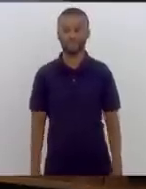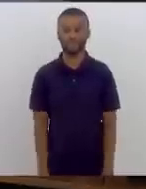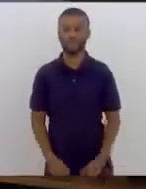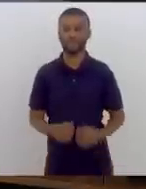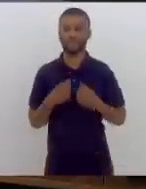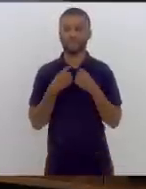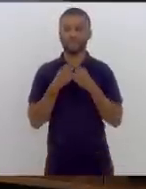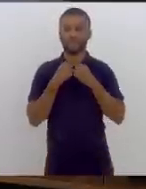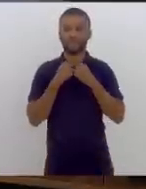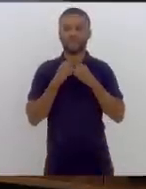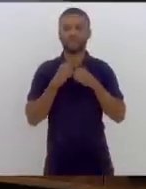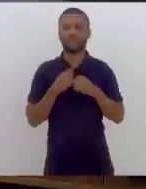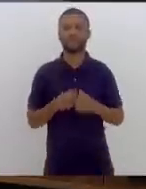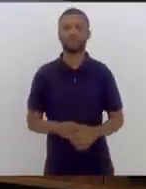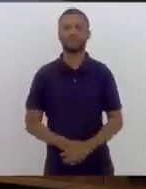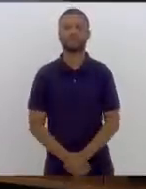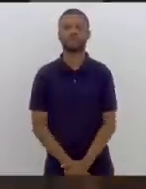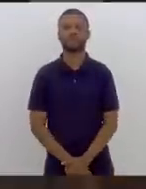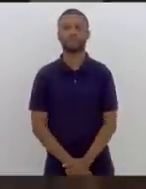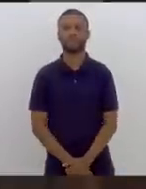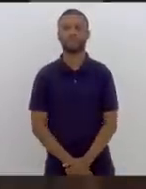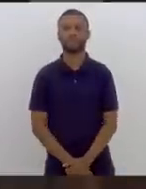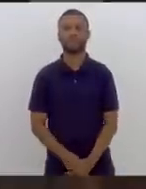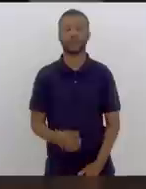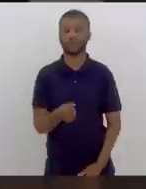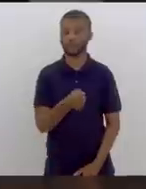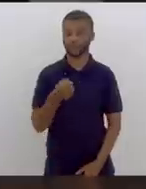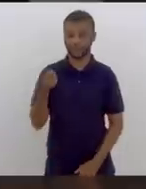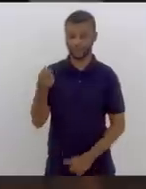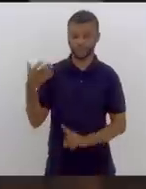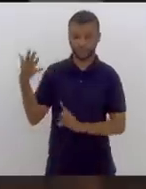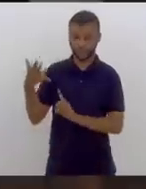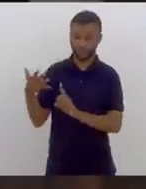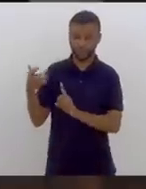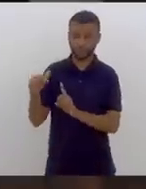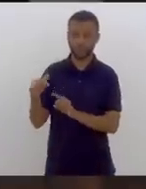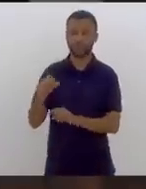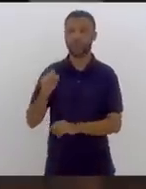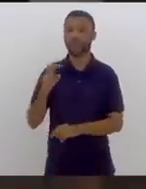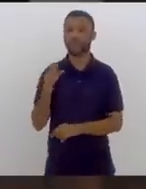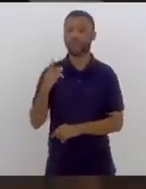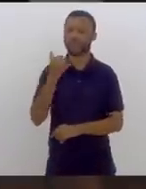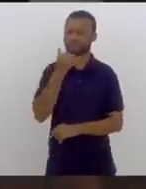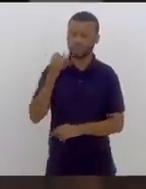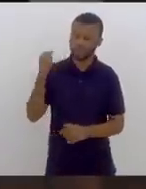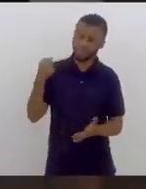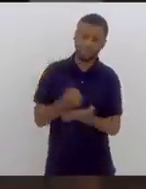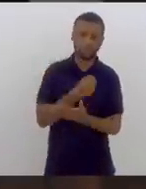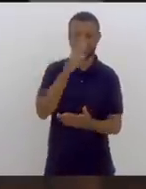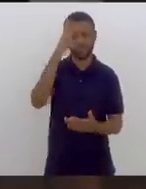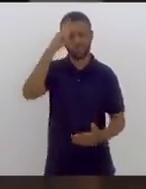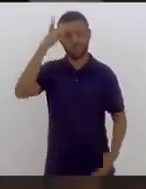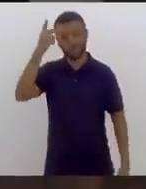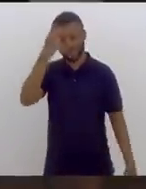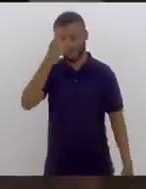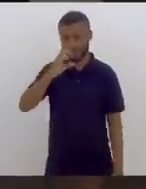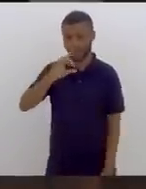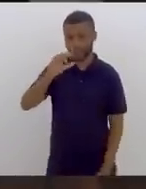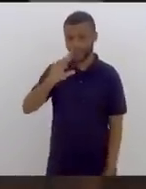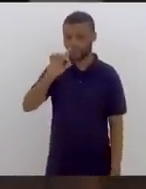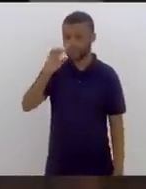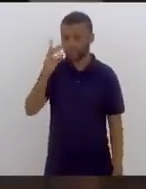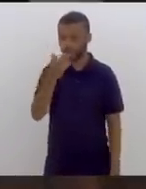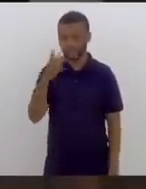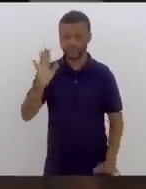quer vou abrir Claudinha vou fazer o seguinte vou passar aqui Sheila vê com Claudinha Jesus Mas é uma